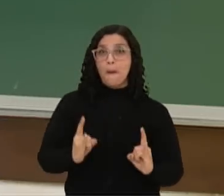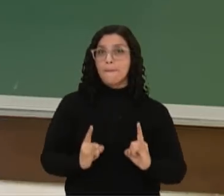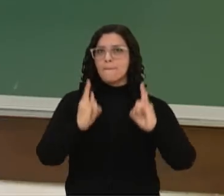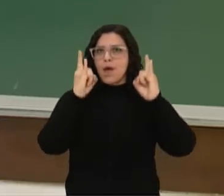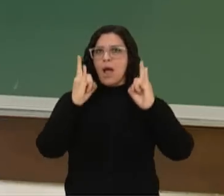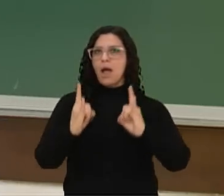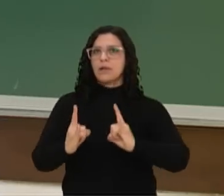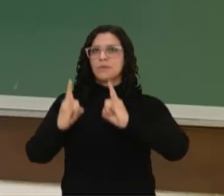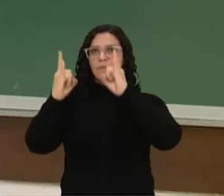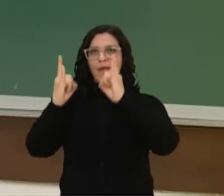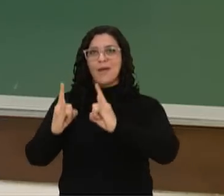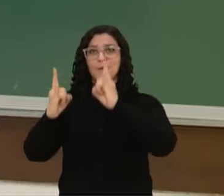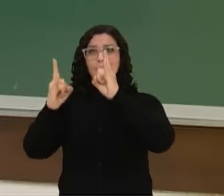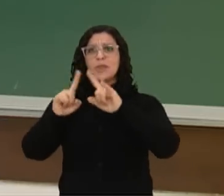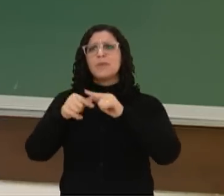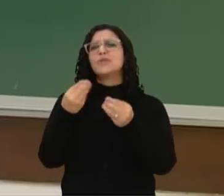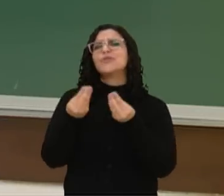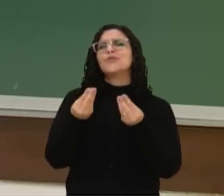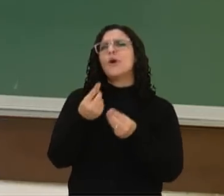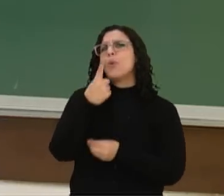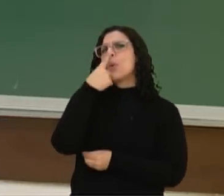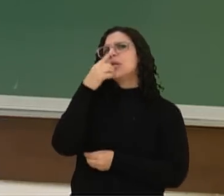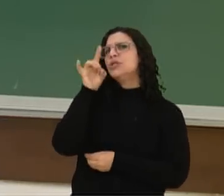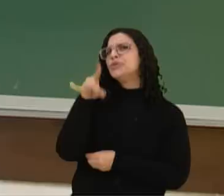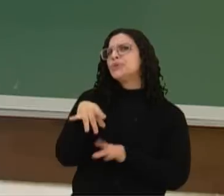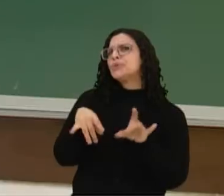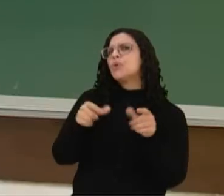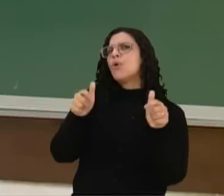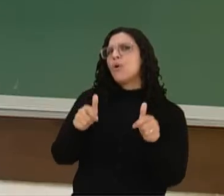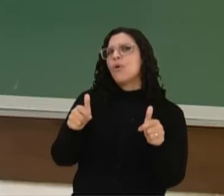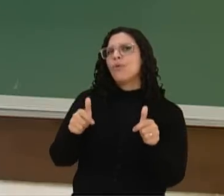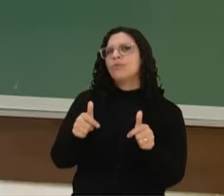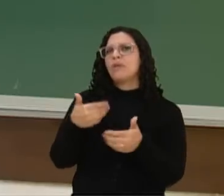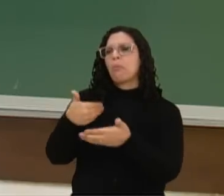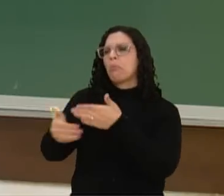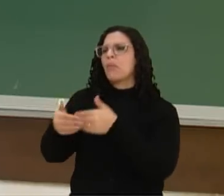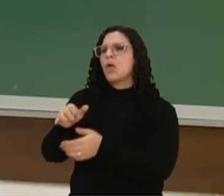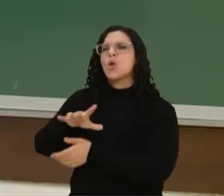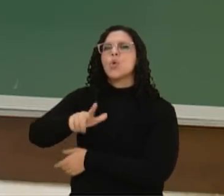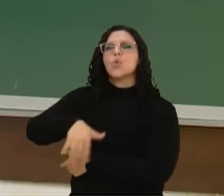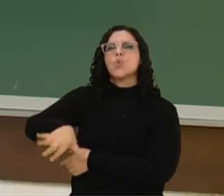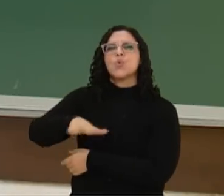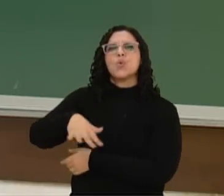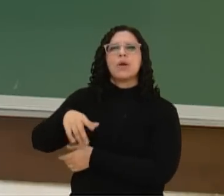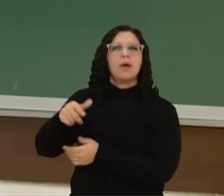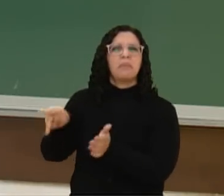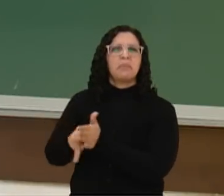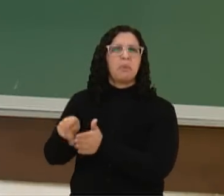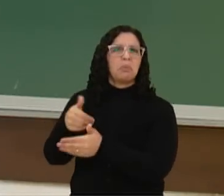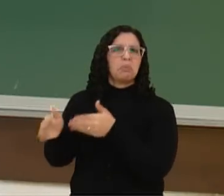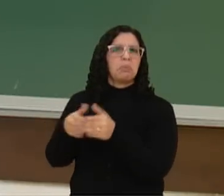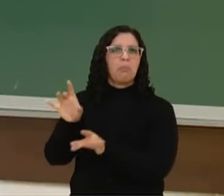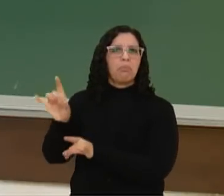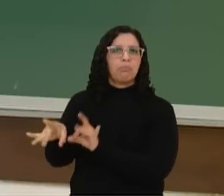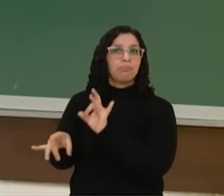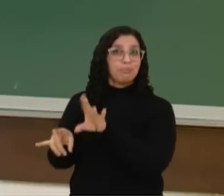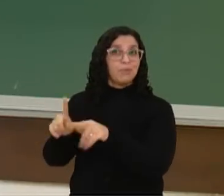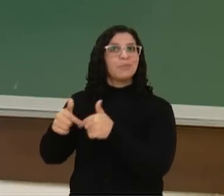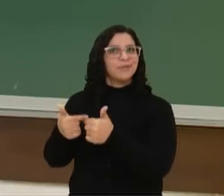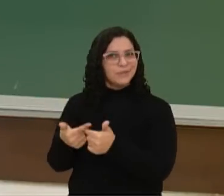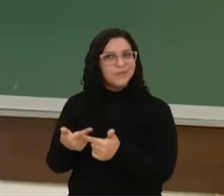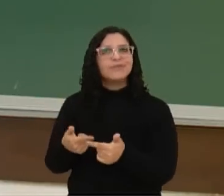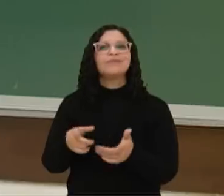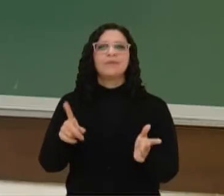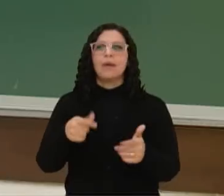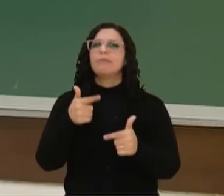as construções, mas e como é descartado todo esse lixo que é produzido até pela própria construção ali? Então, esse é